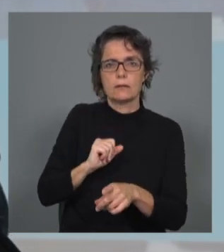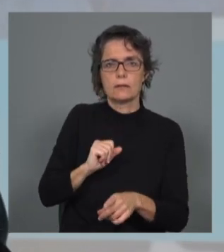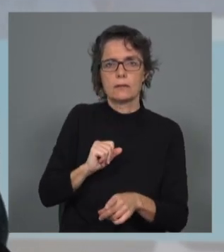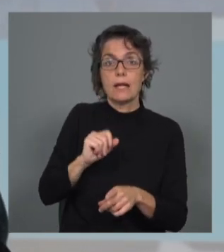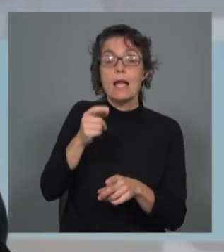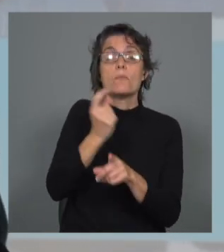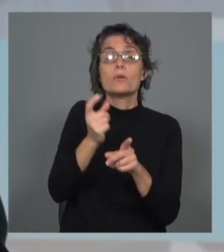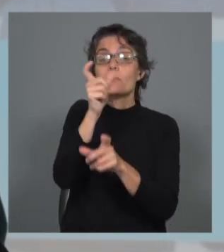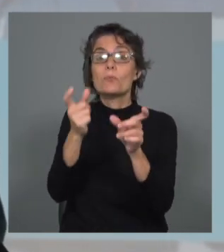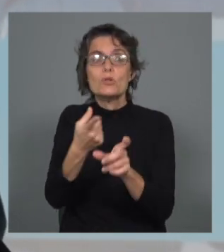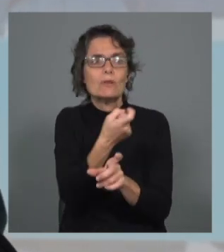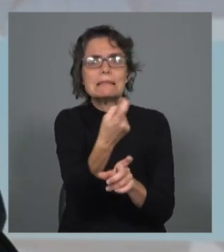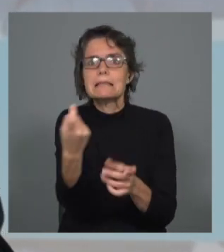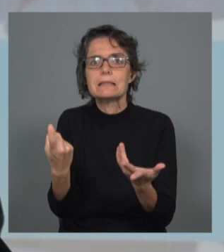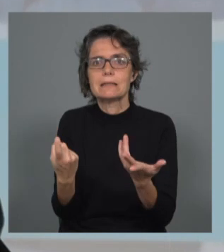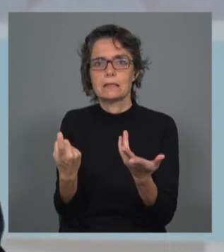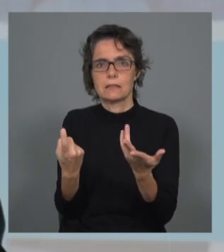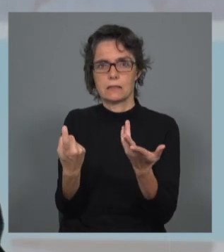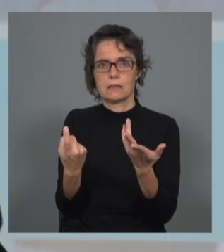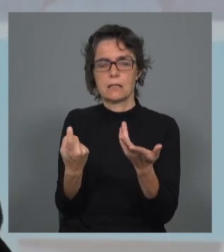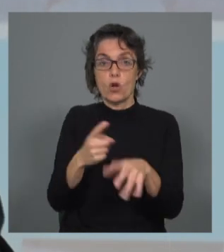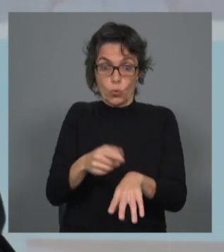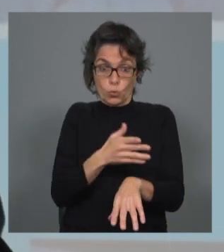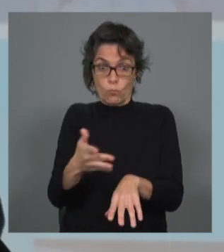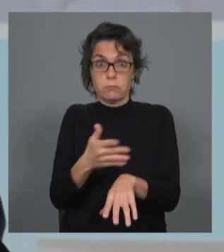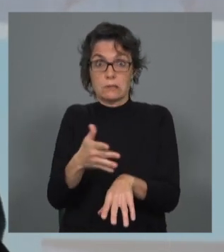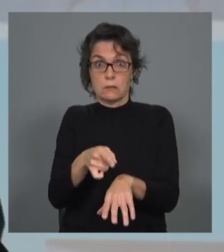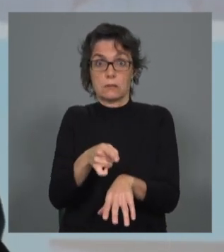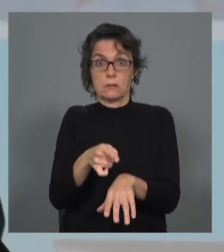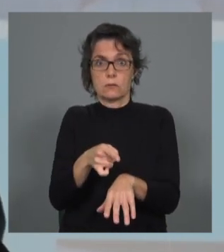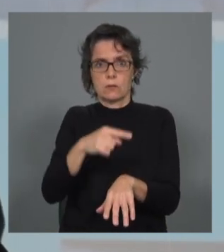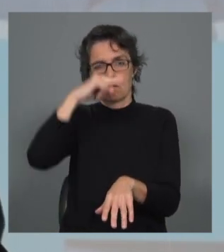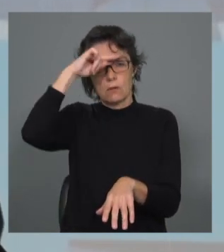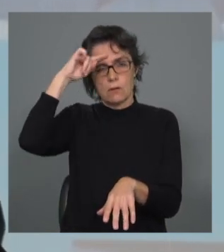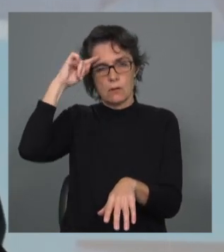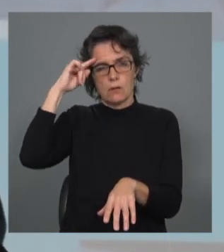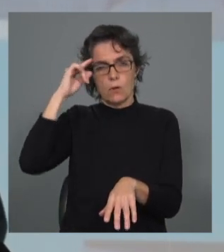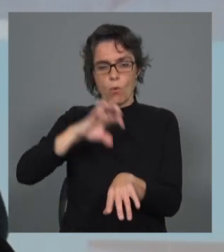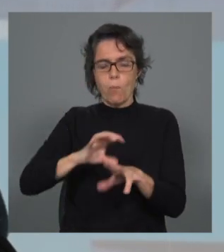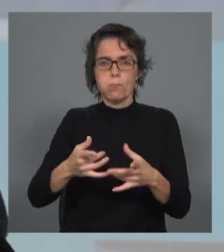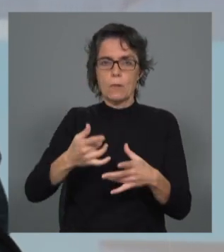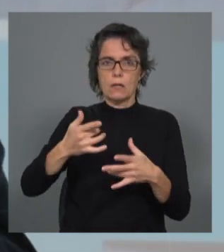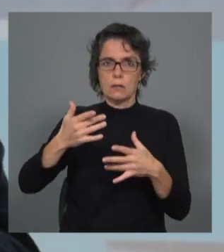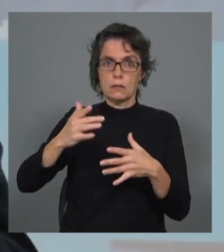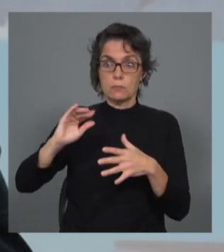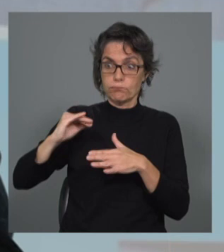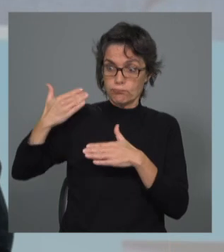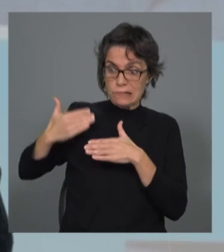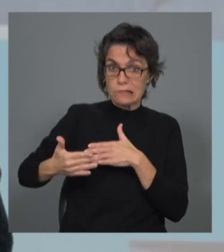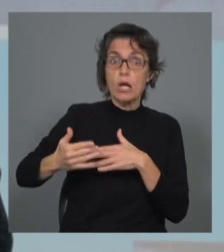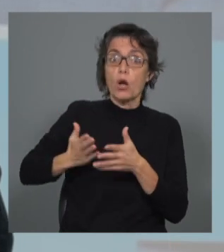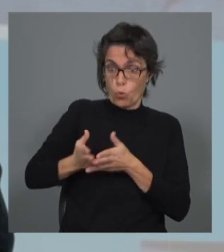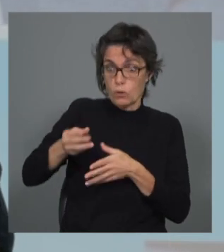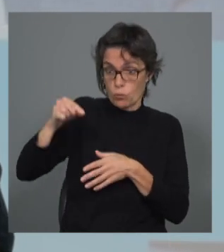comunidades locais. Porque num período tão difícil que foi o início da pandemia e que está a ser difícil,